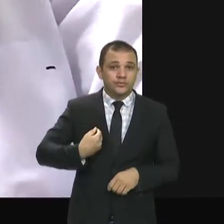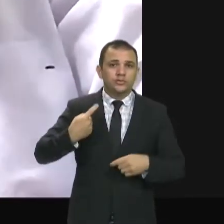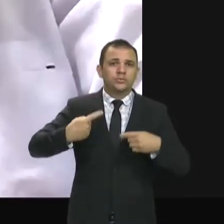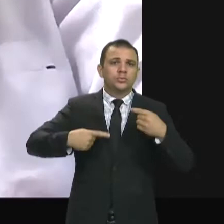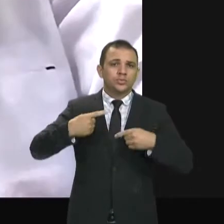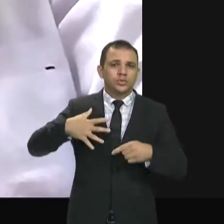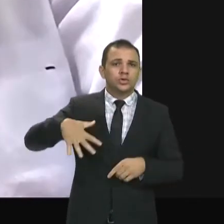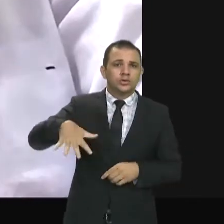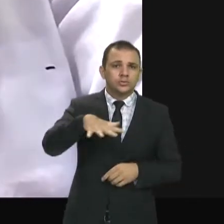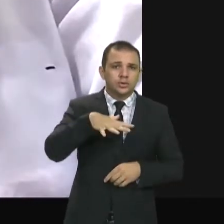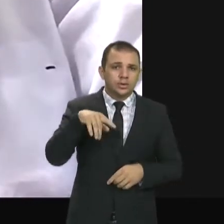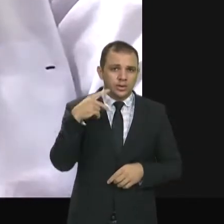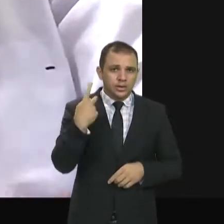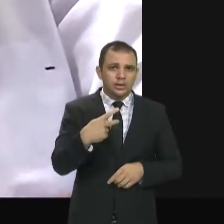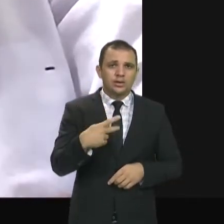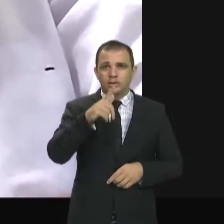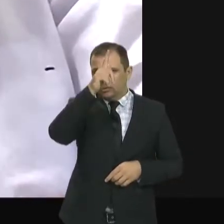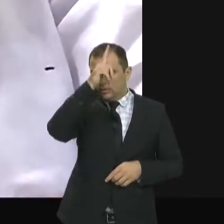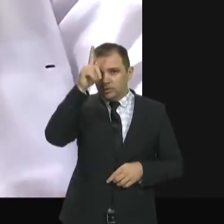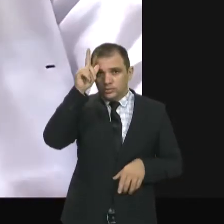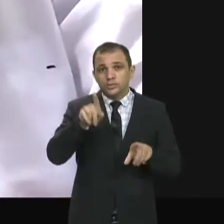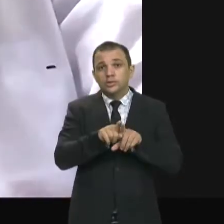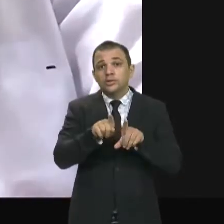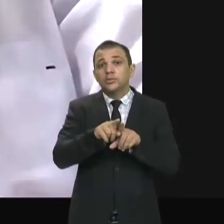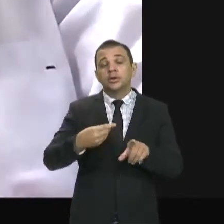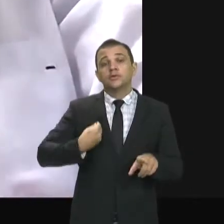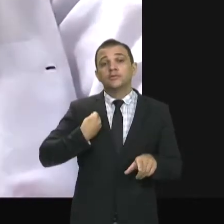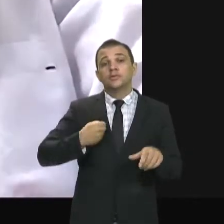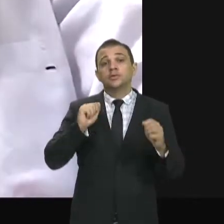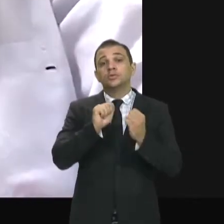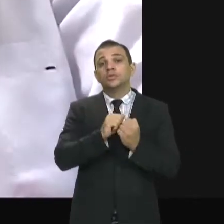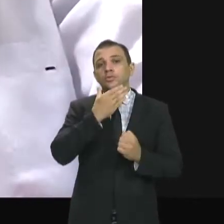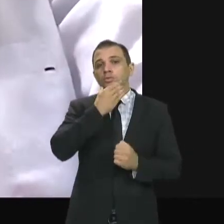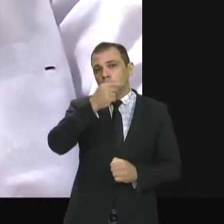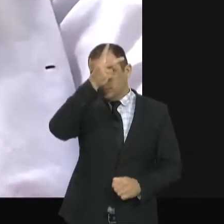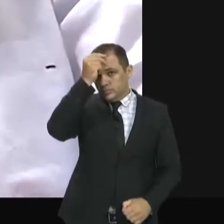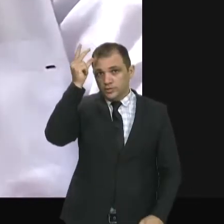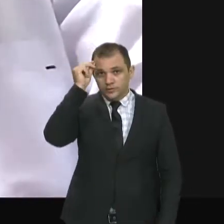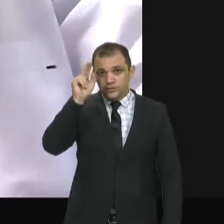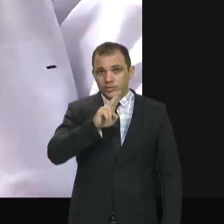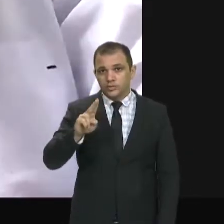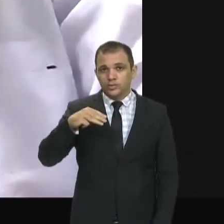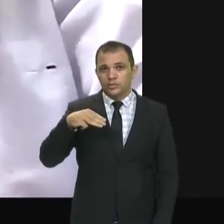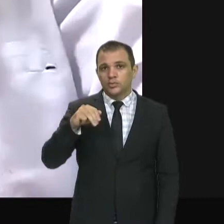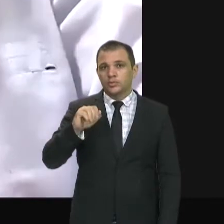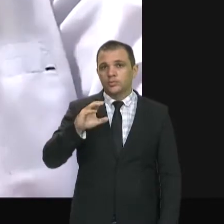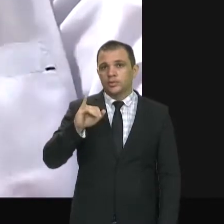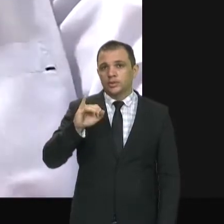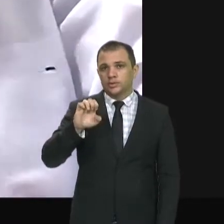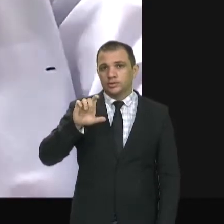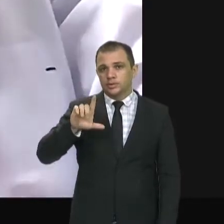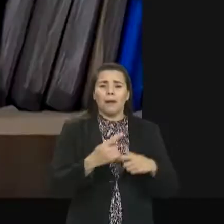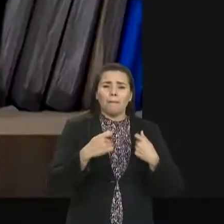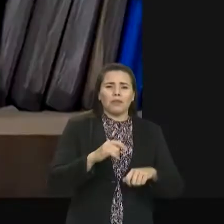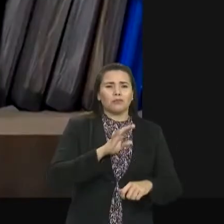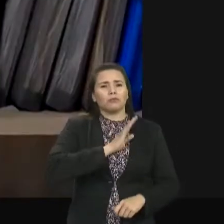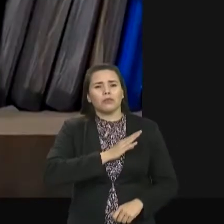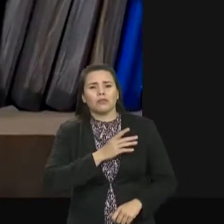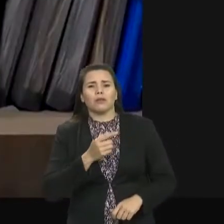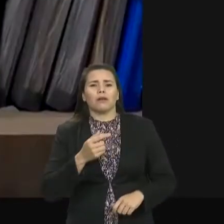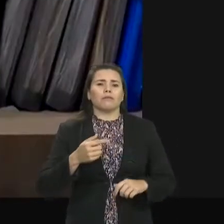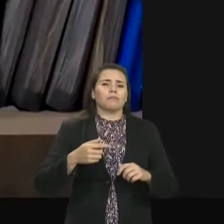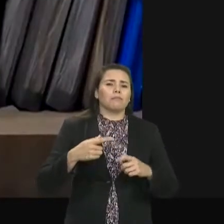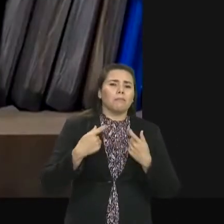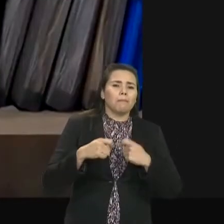na presença também, com a presença do prefeito Messiel Arruda, anunciou várias ações para Grajaú.